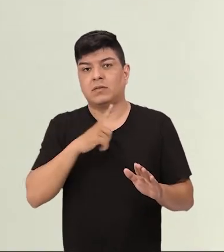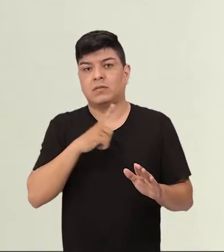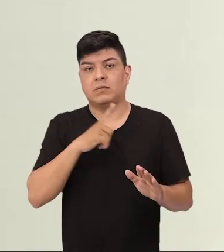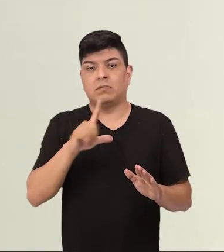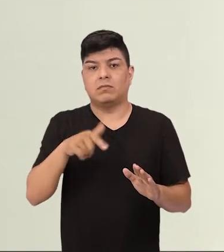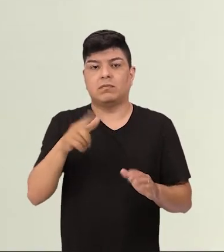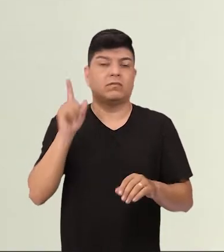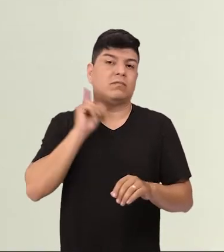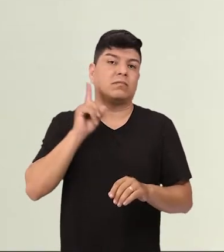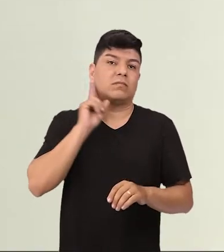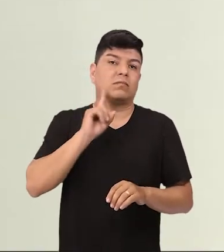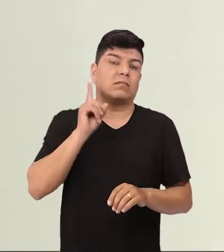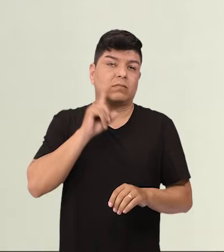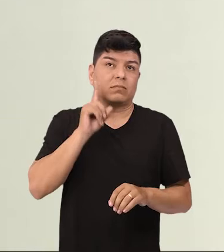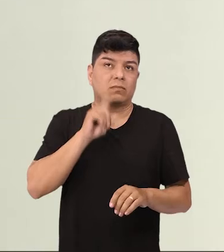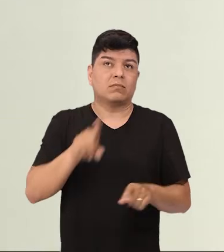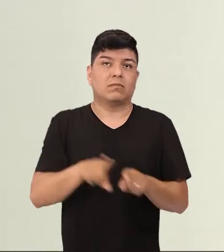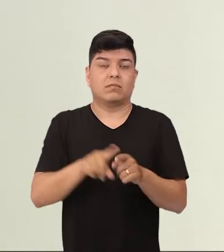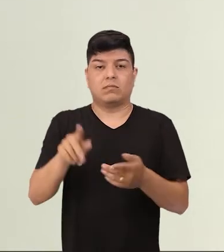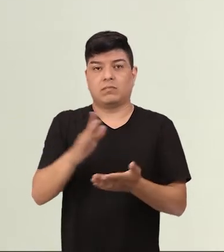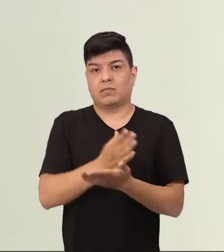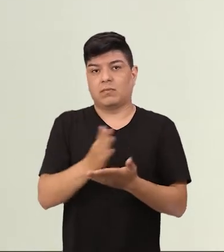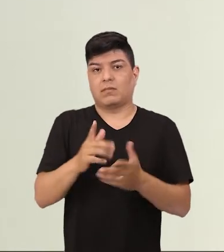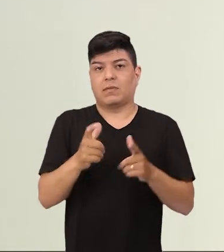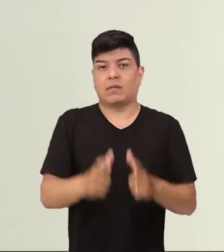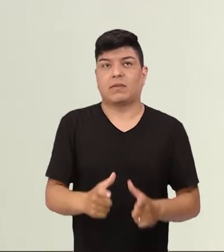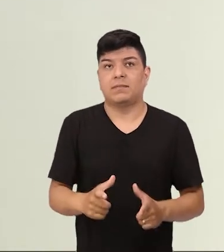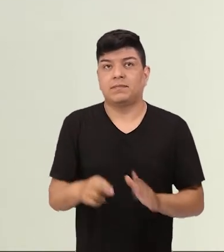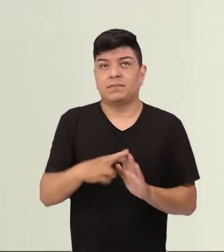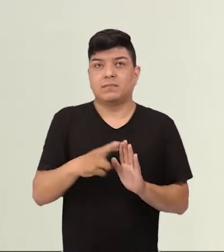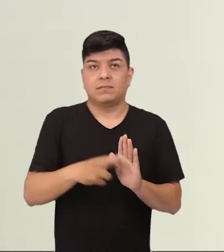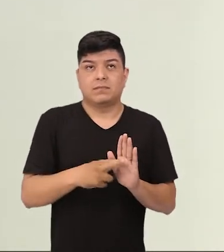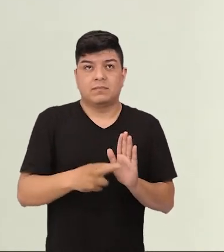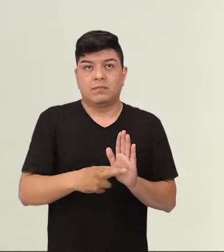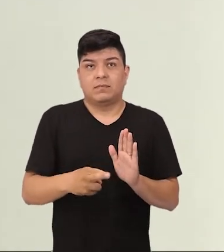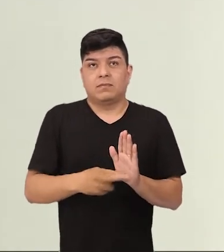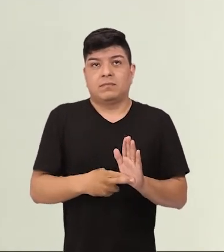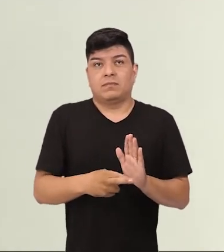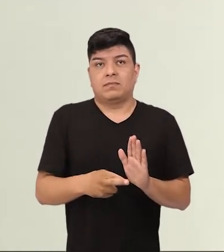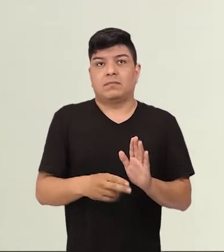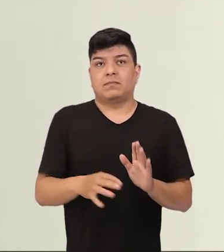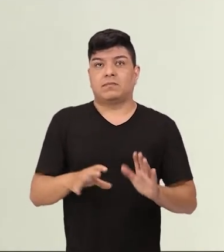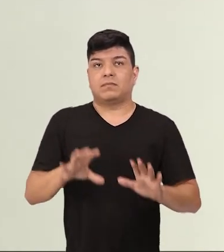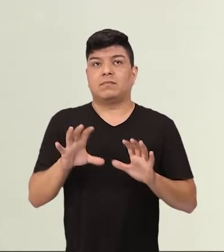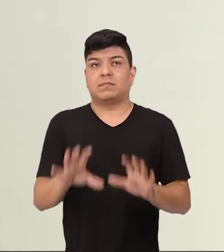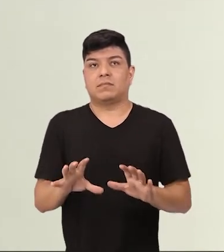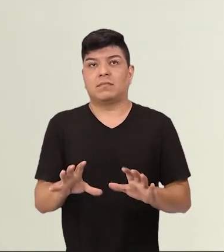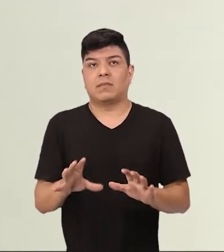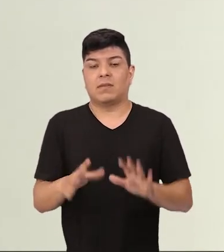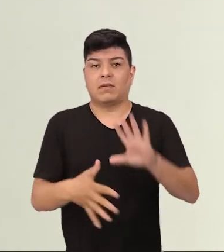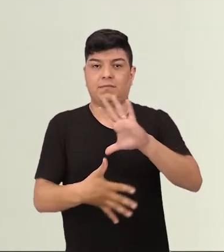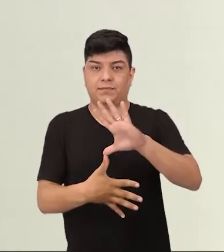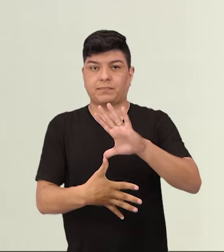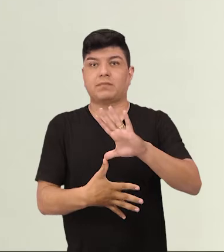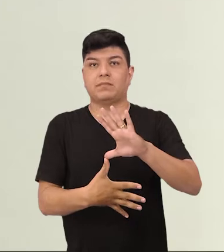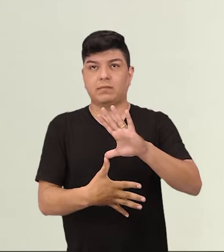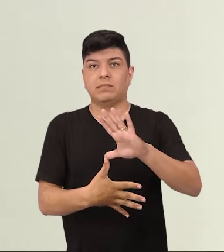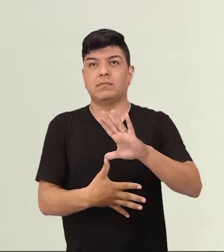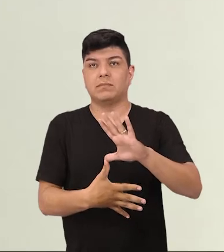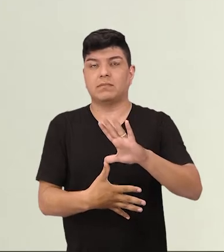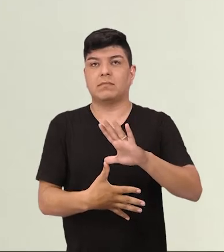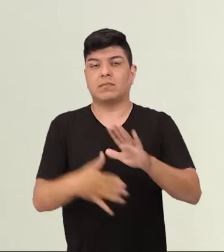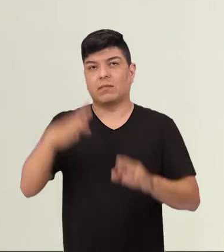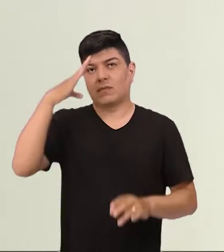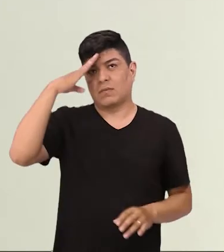parte dos Estados Unidos, em alguns locais, né? Foram, então, a regra do sistema colonial e a América foi, então, o seu